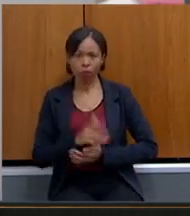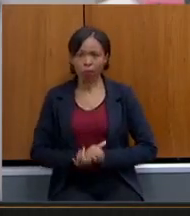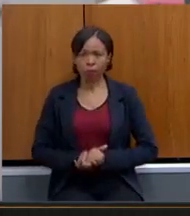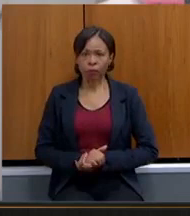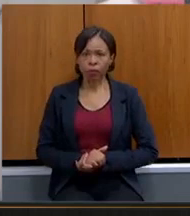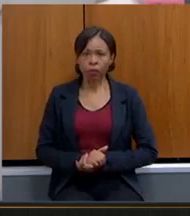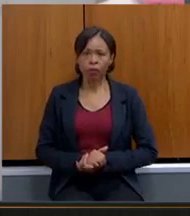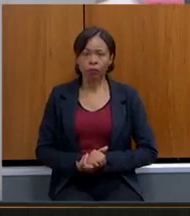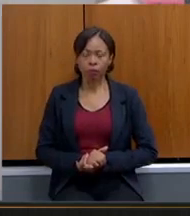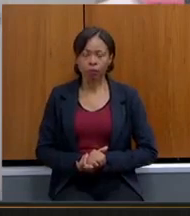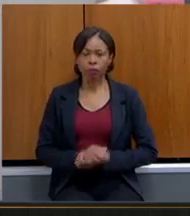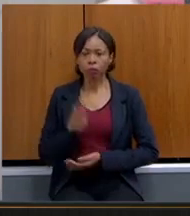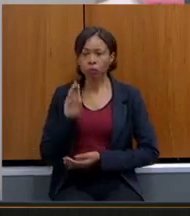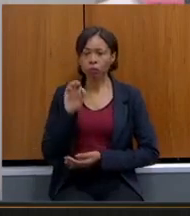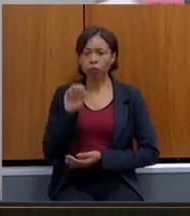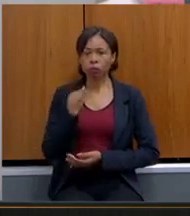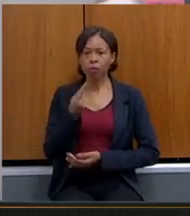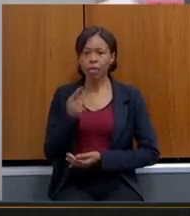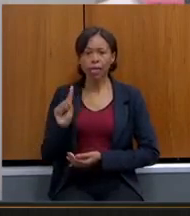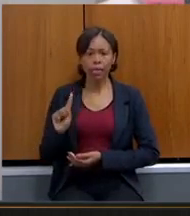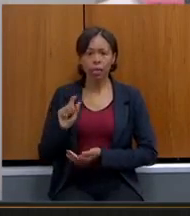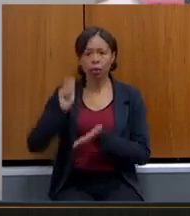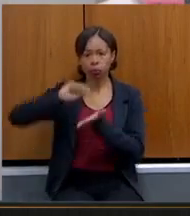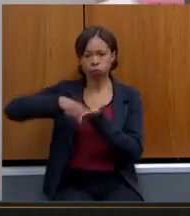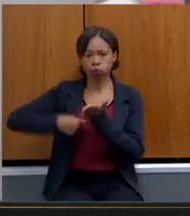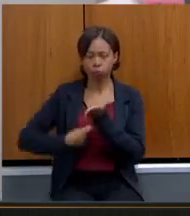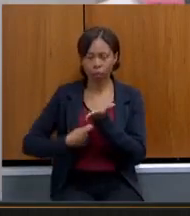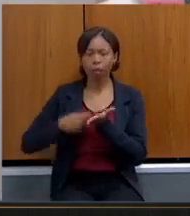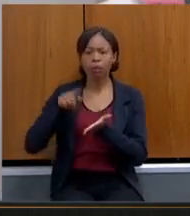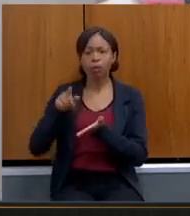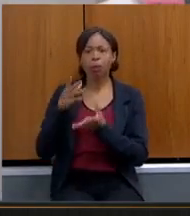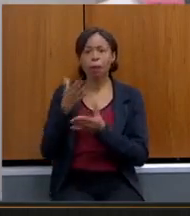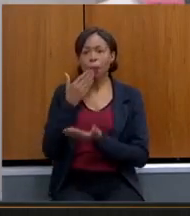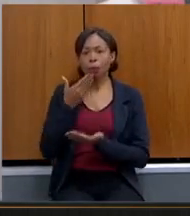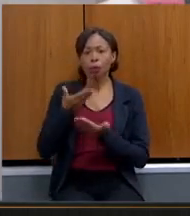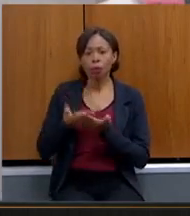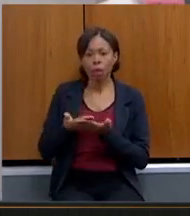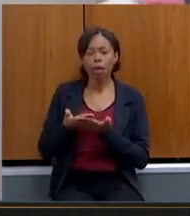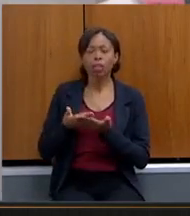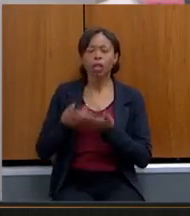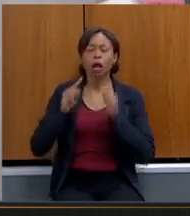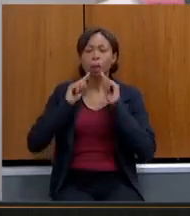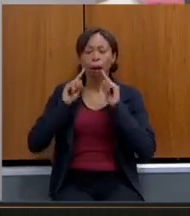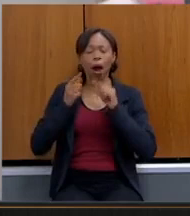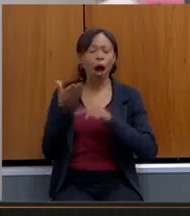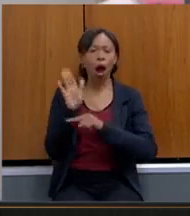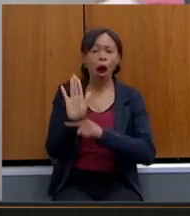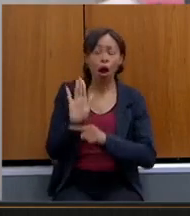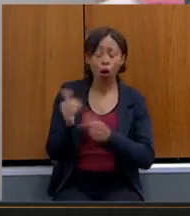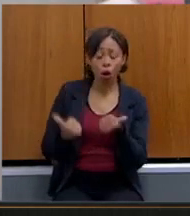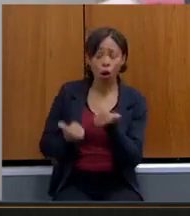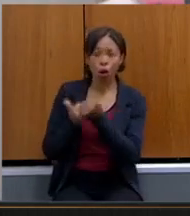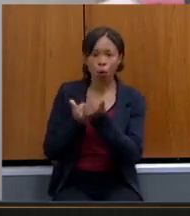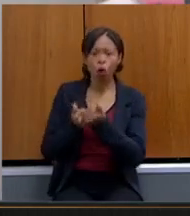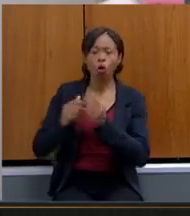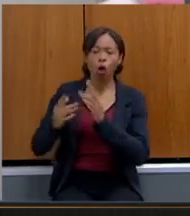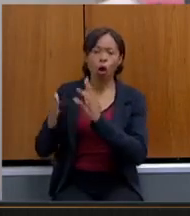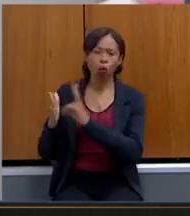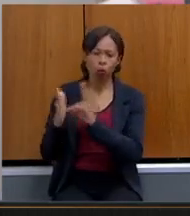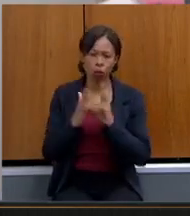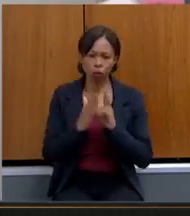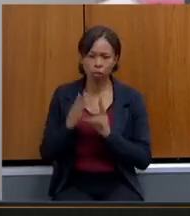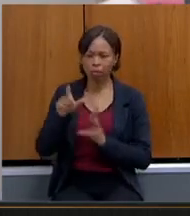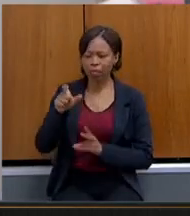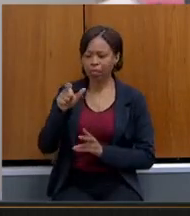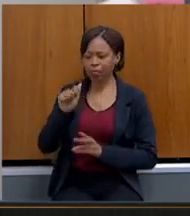de autoria do deputado Betão Deputado subscreve requer que seja formulado manifestação de apoio ao povo indígena xakriabá pelas